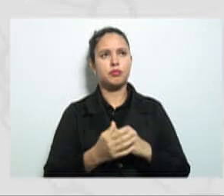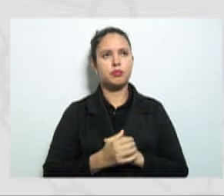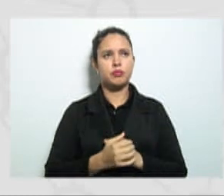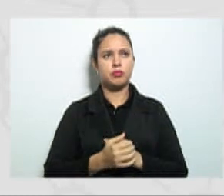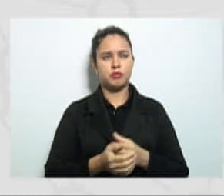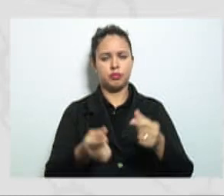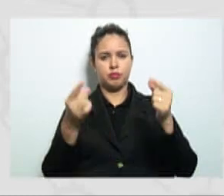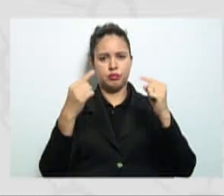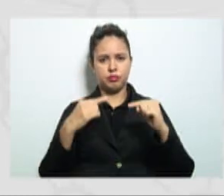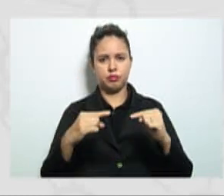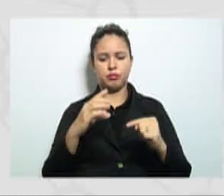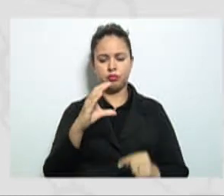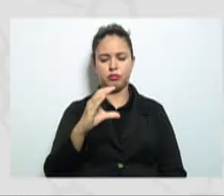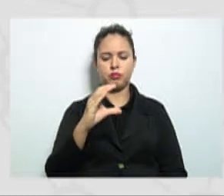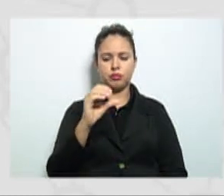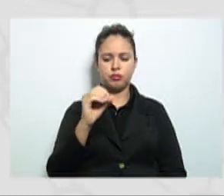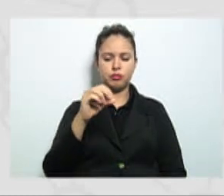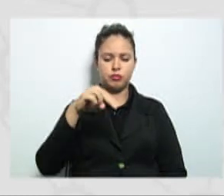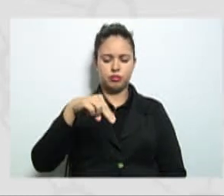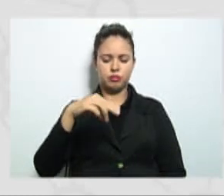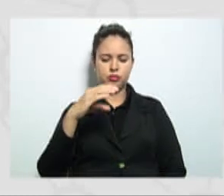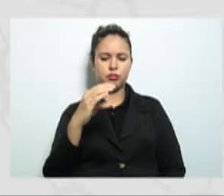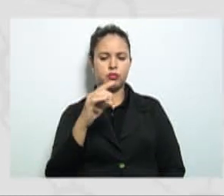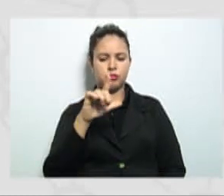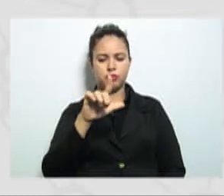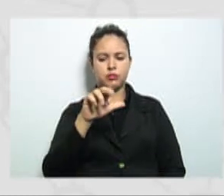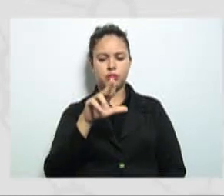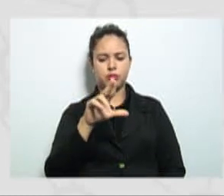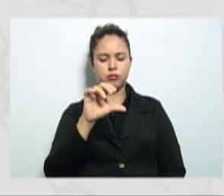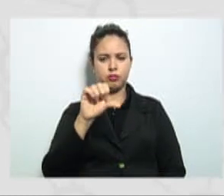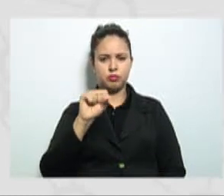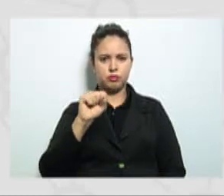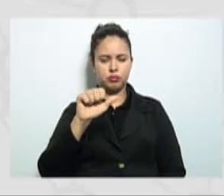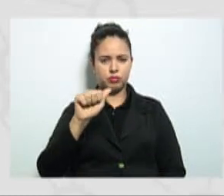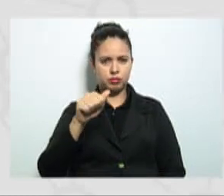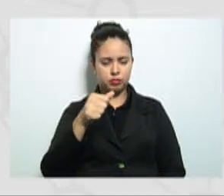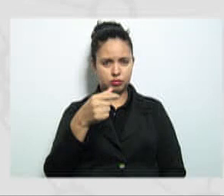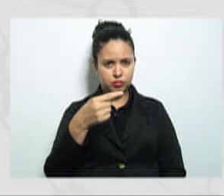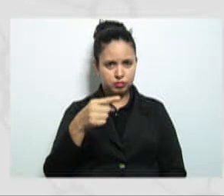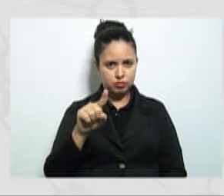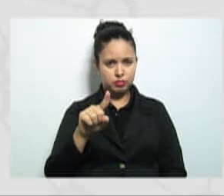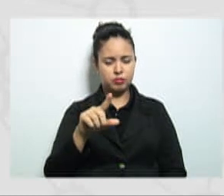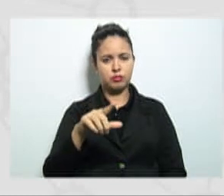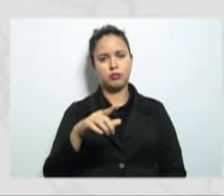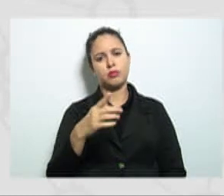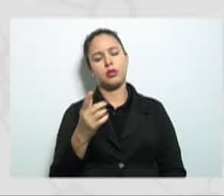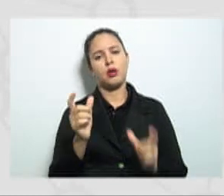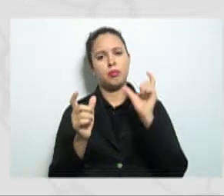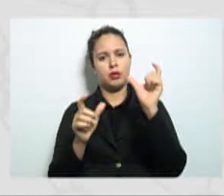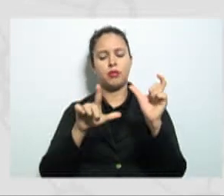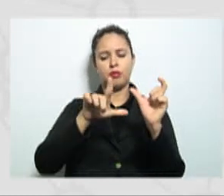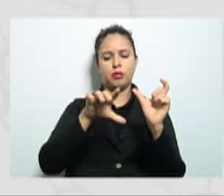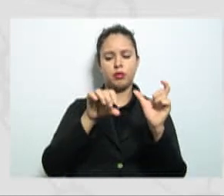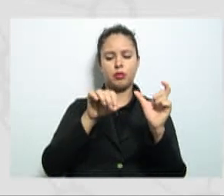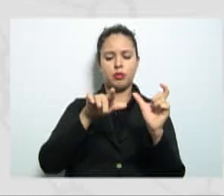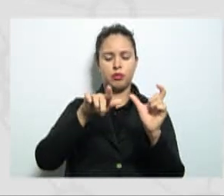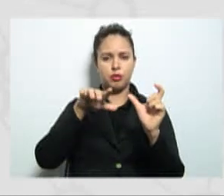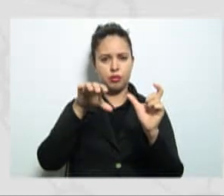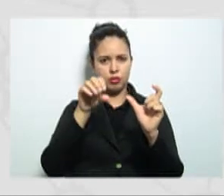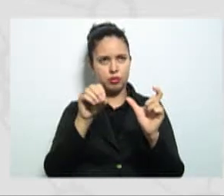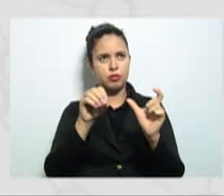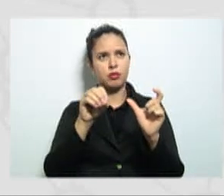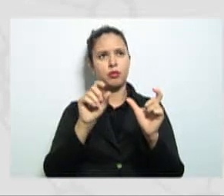Também há as conjunções de conclusão, que são logo, portanto, assim, pois, após o